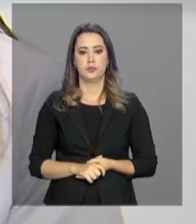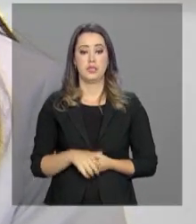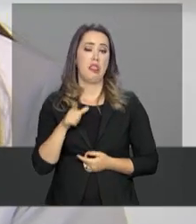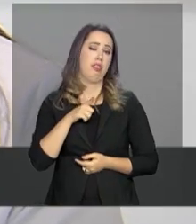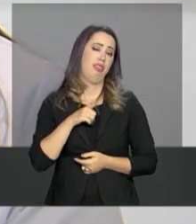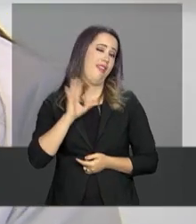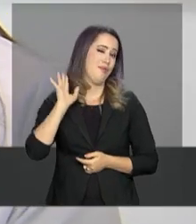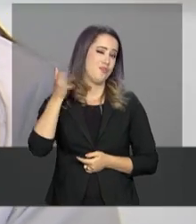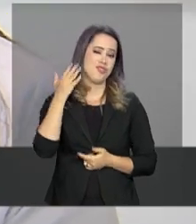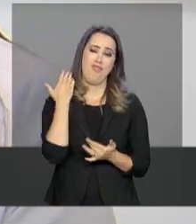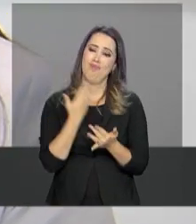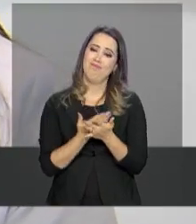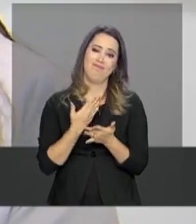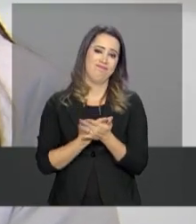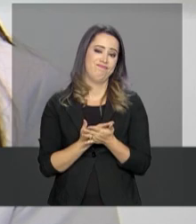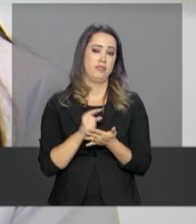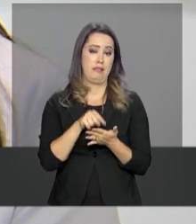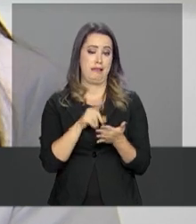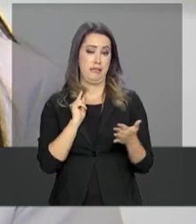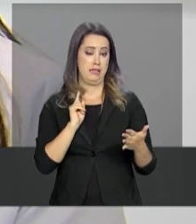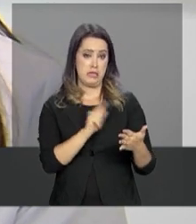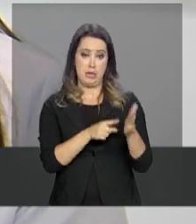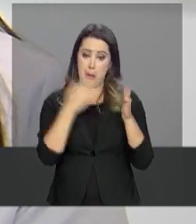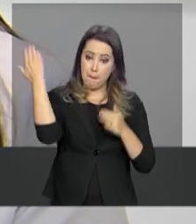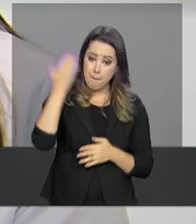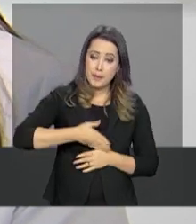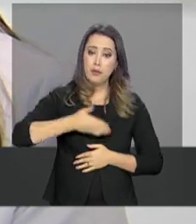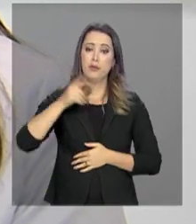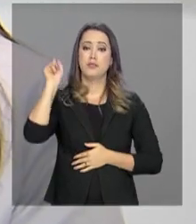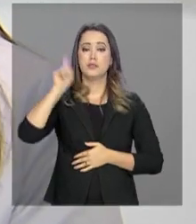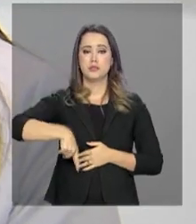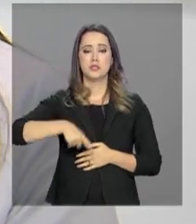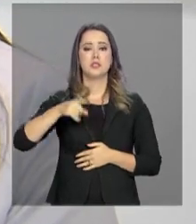várias teses que comprovam